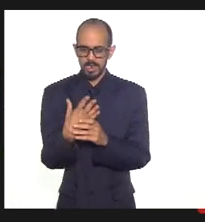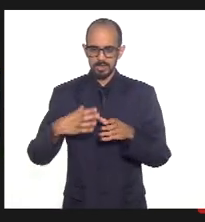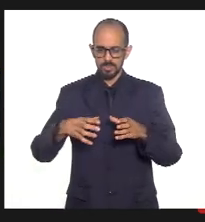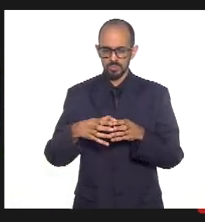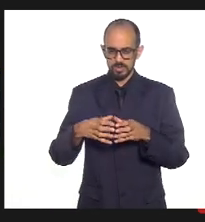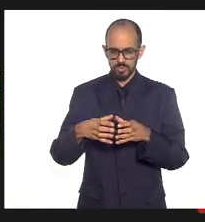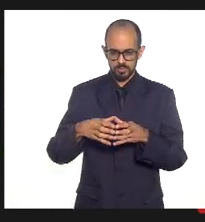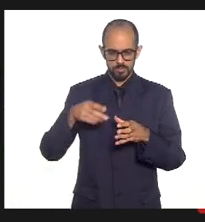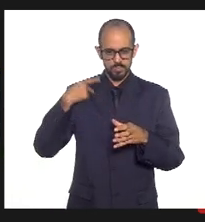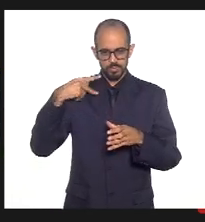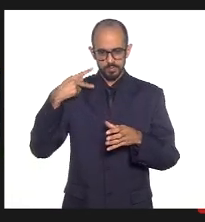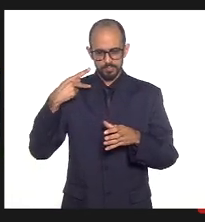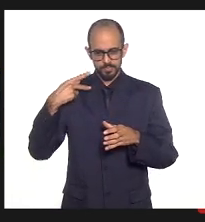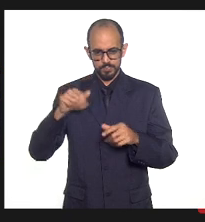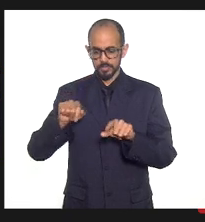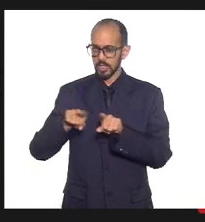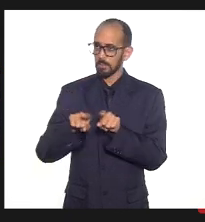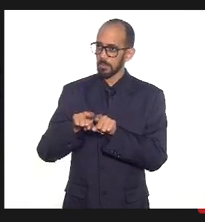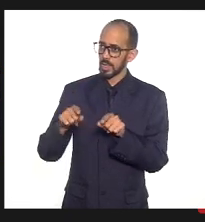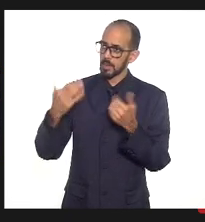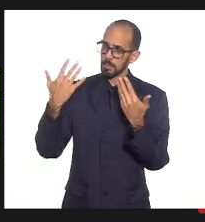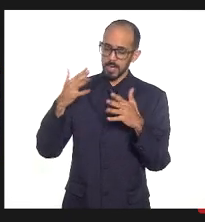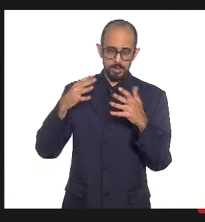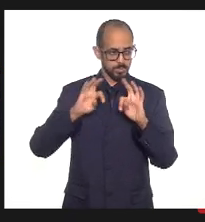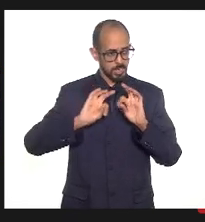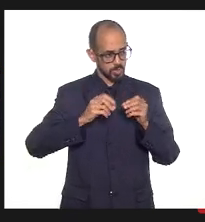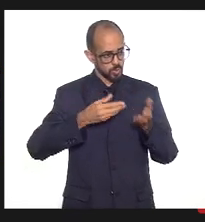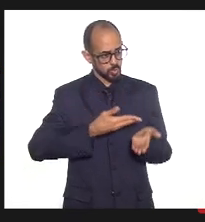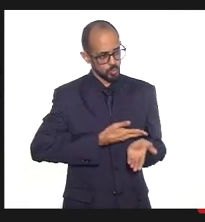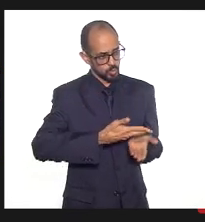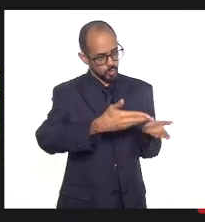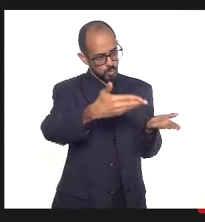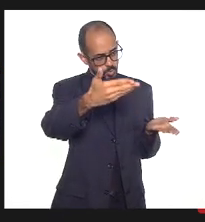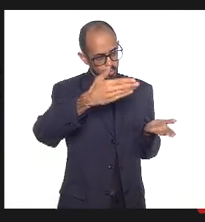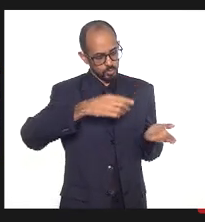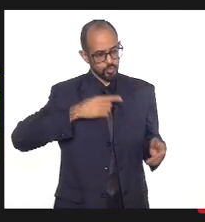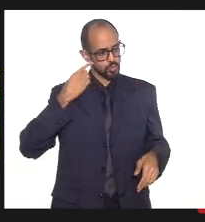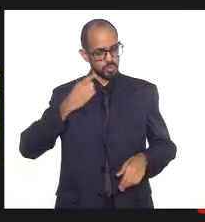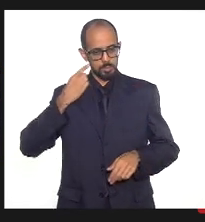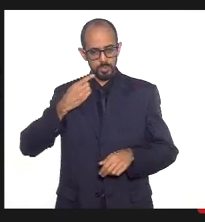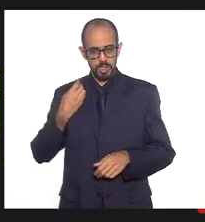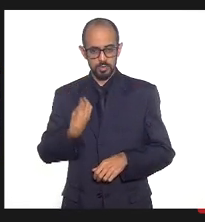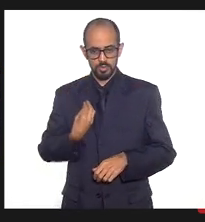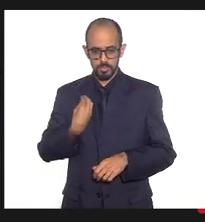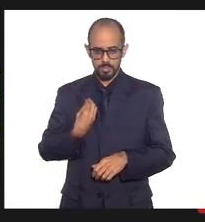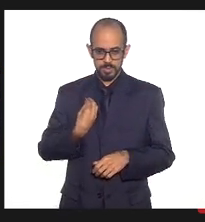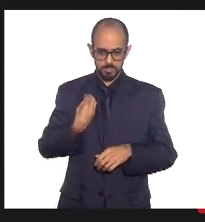e ao lhe parabenizar a todos os parlamentares